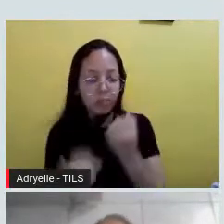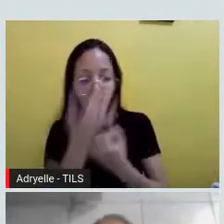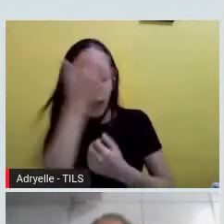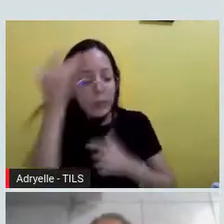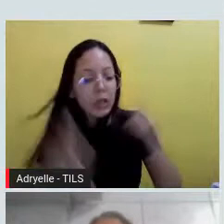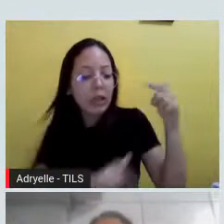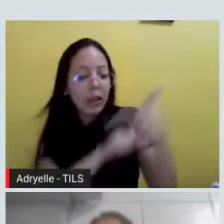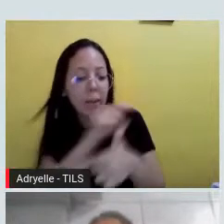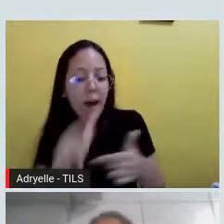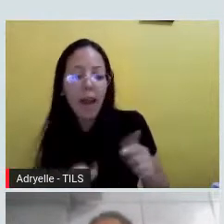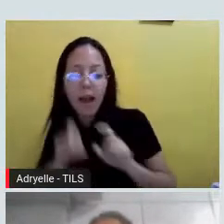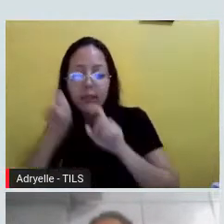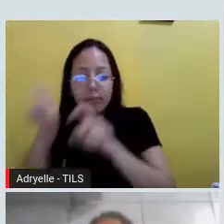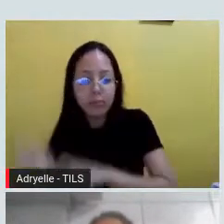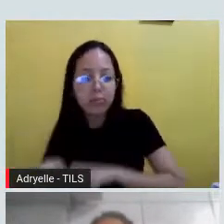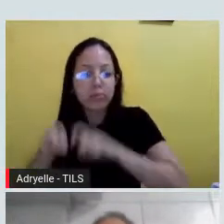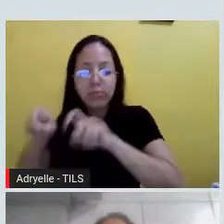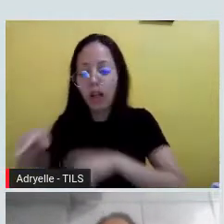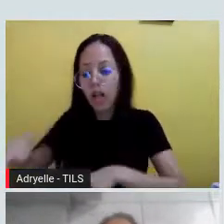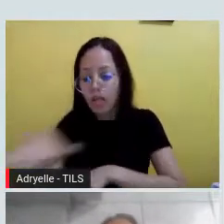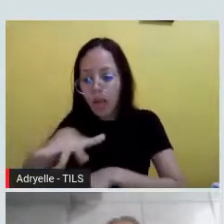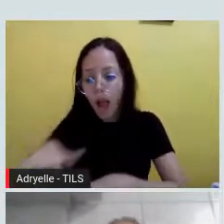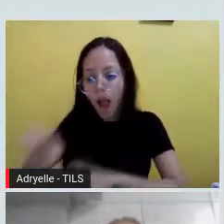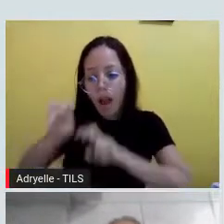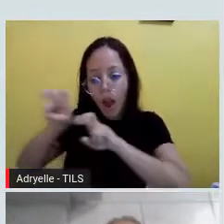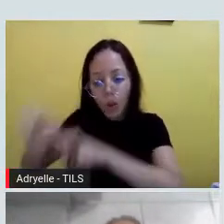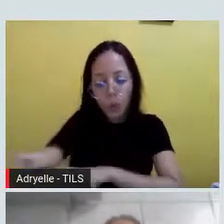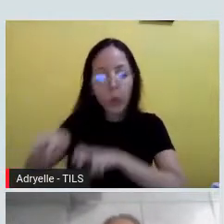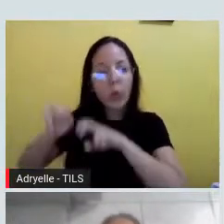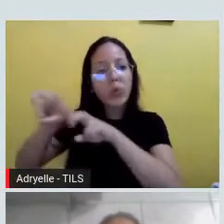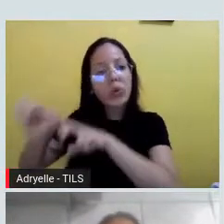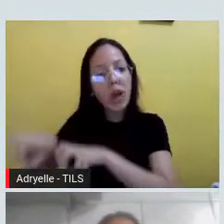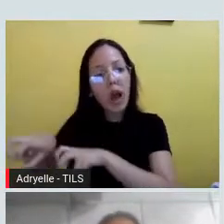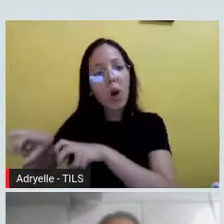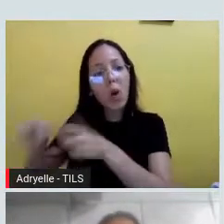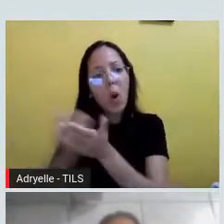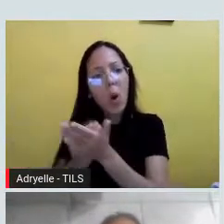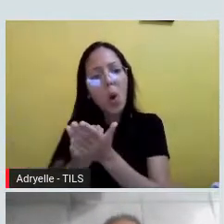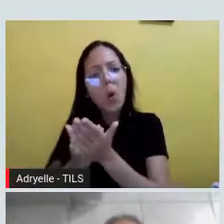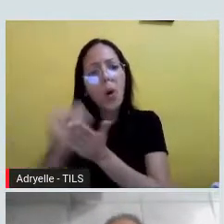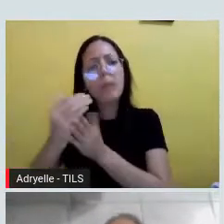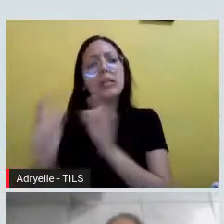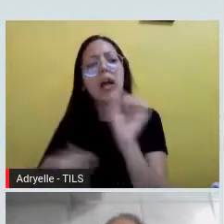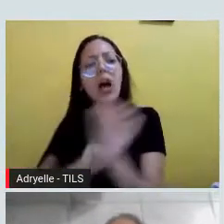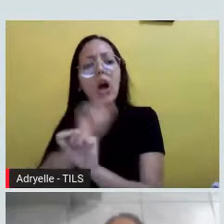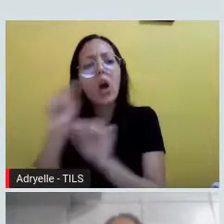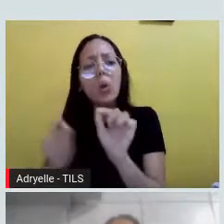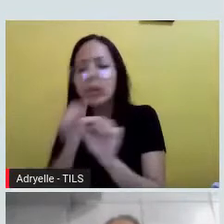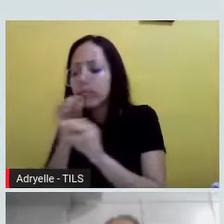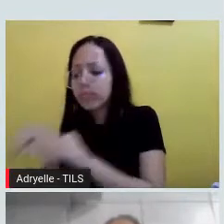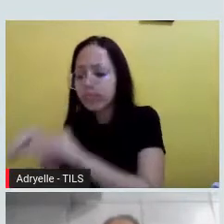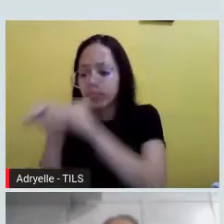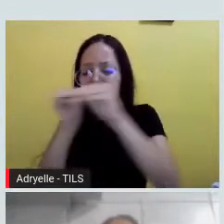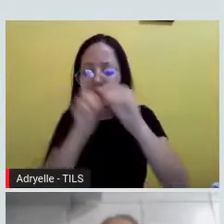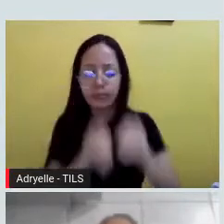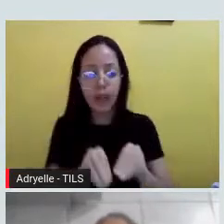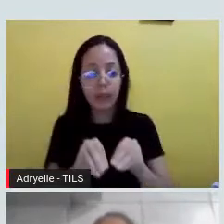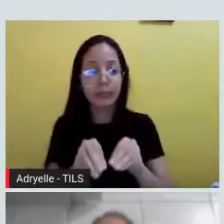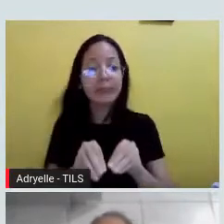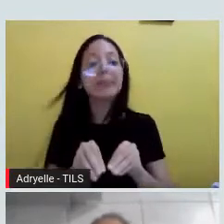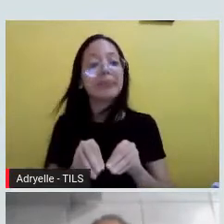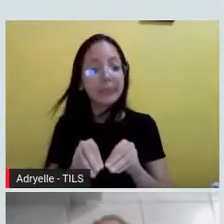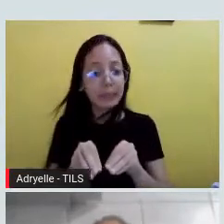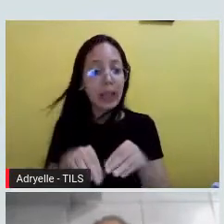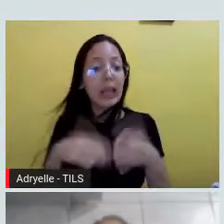campo, na área rural das cidades, começaram a se agrupar. E esse agrupamento foi sendo de